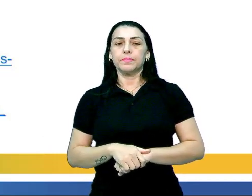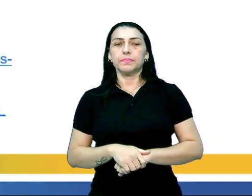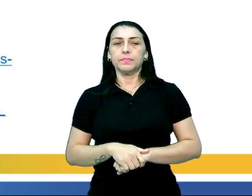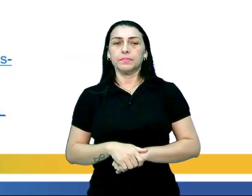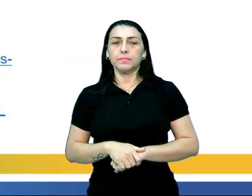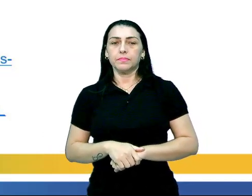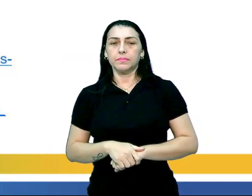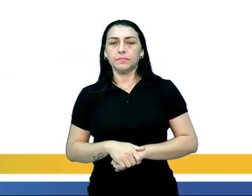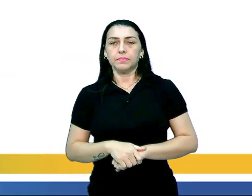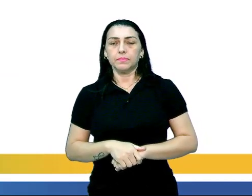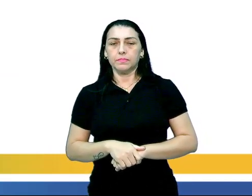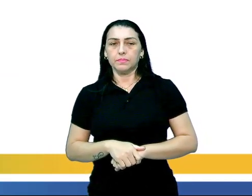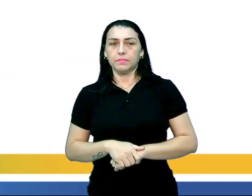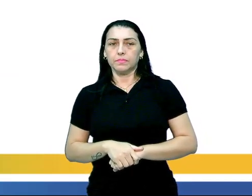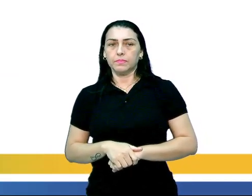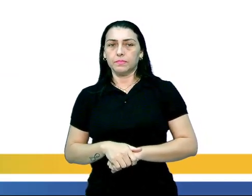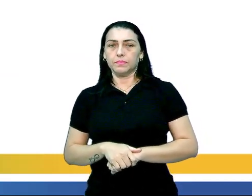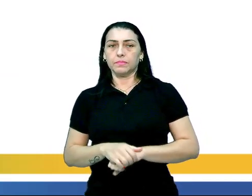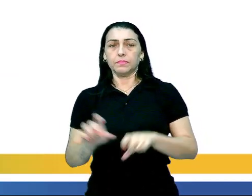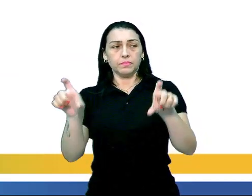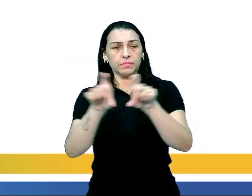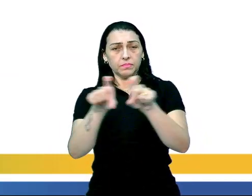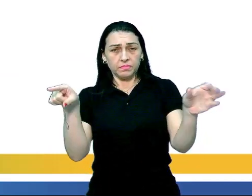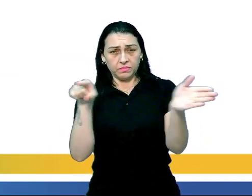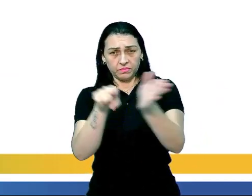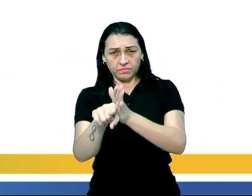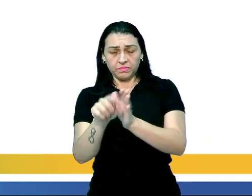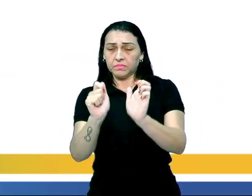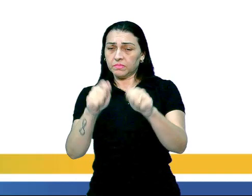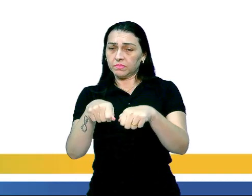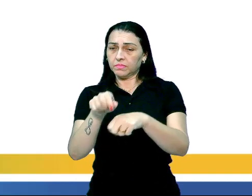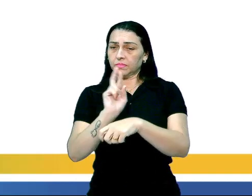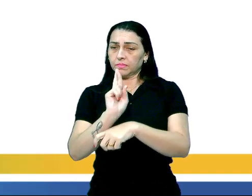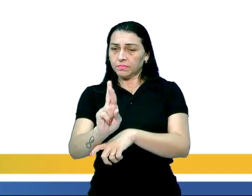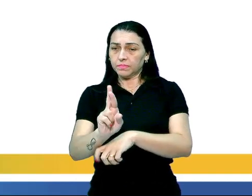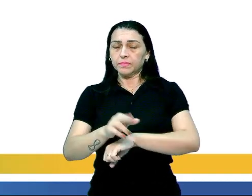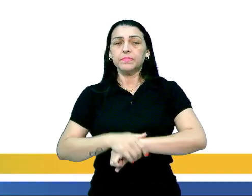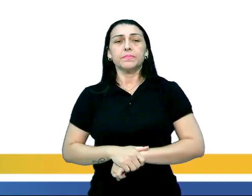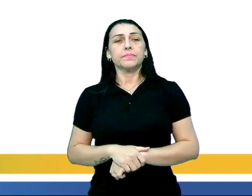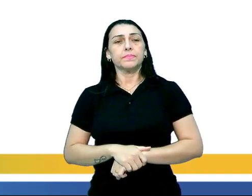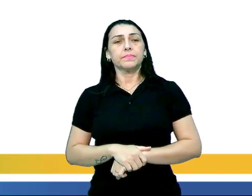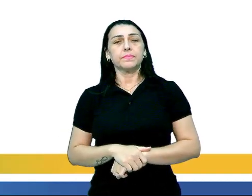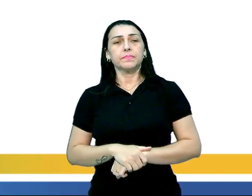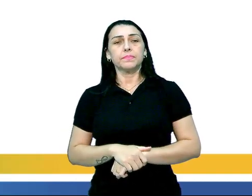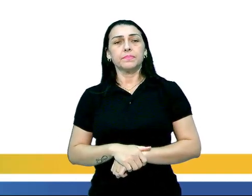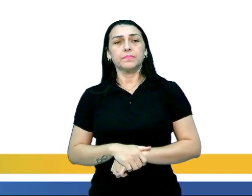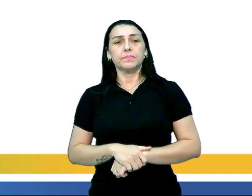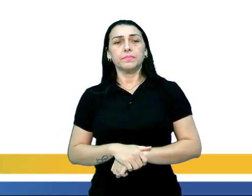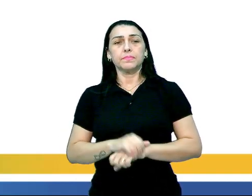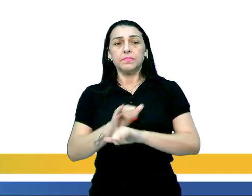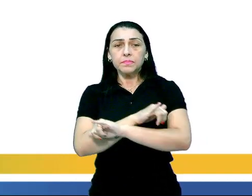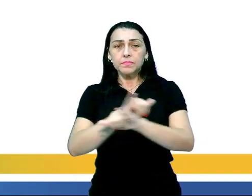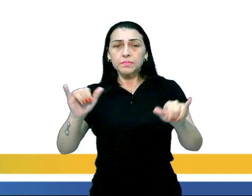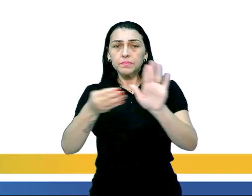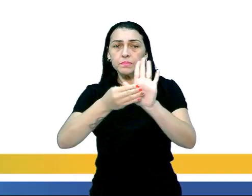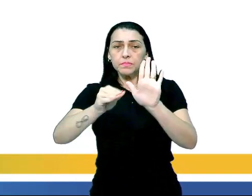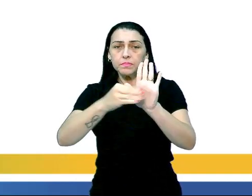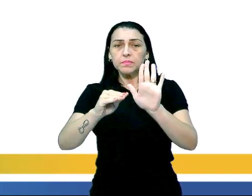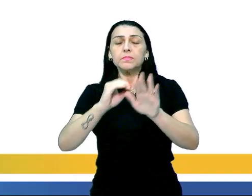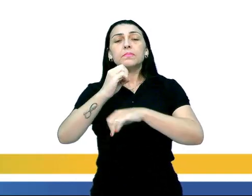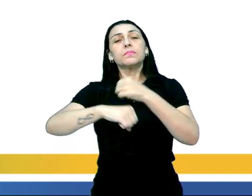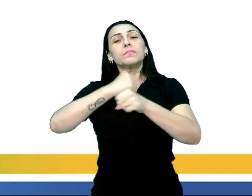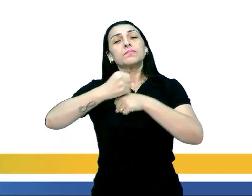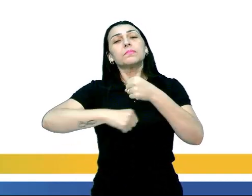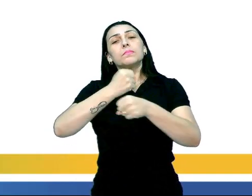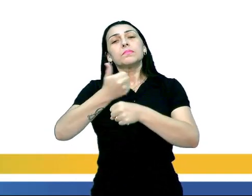natureza feminina. Comando da questão e as possibilidades de resposta. O anúncio publicitário